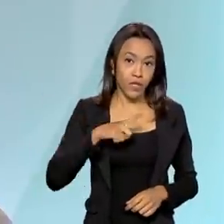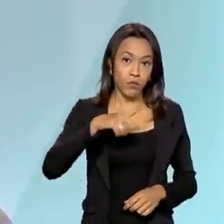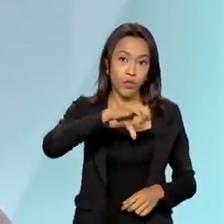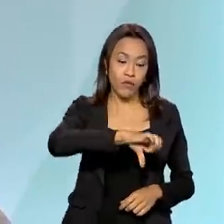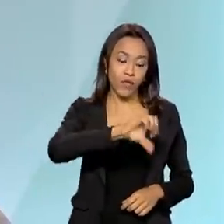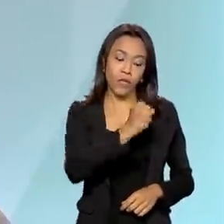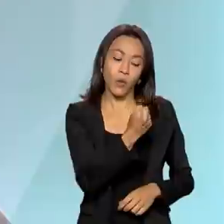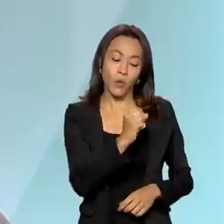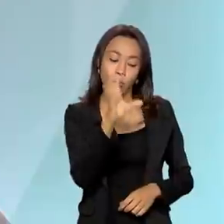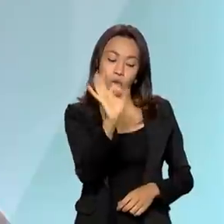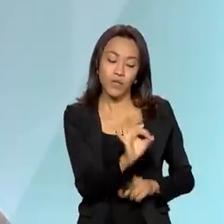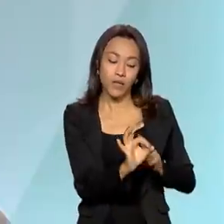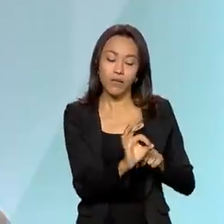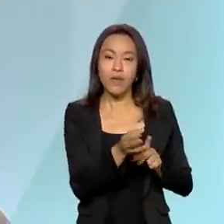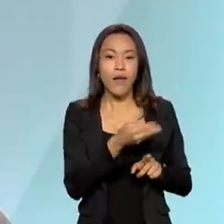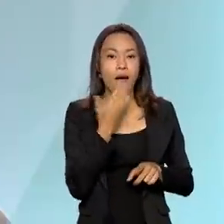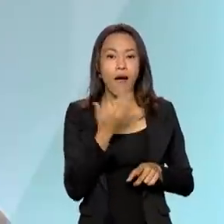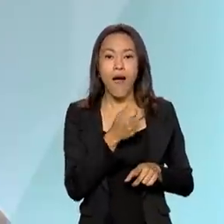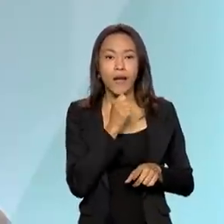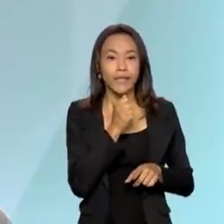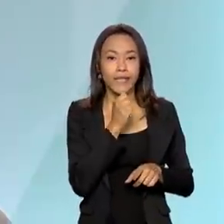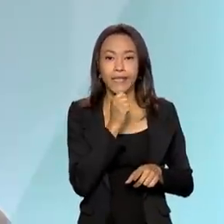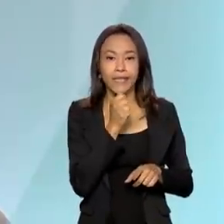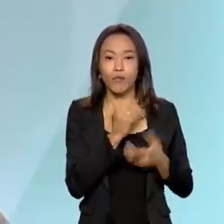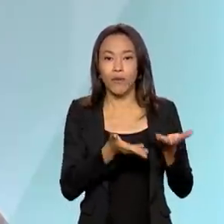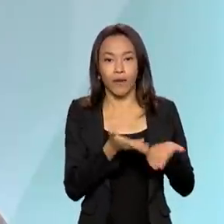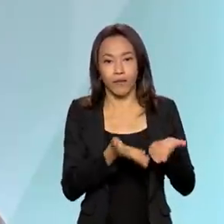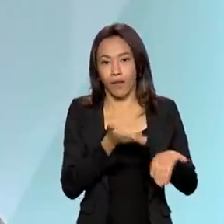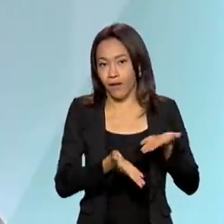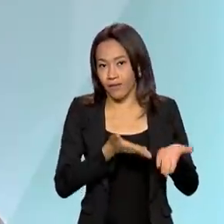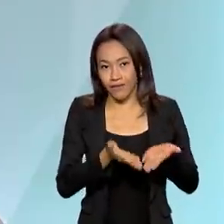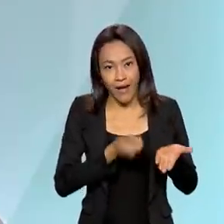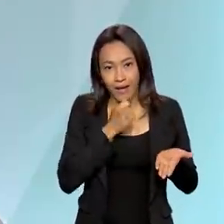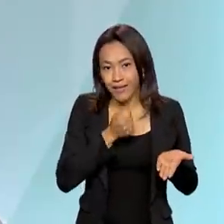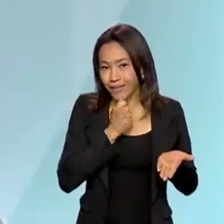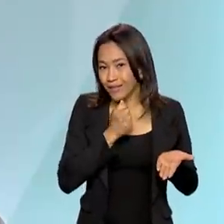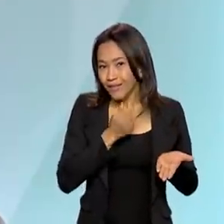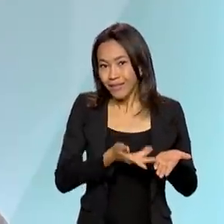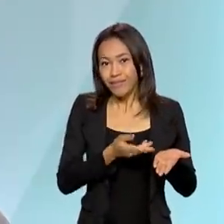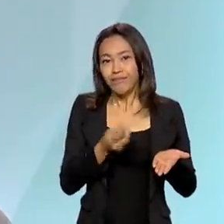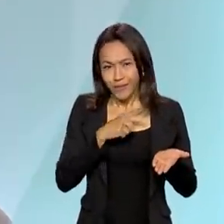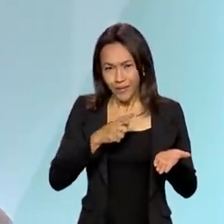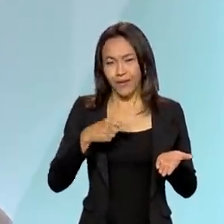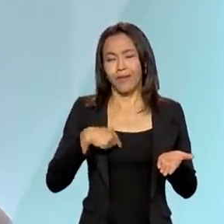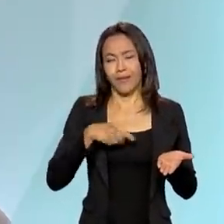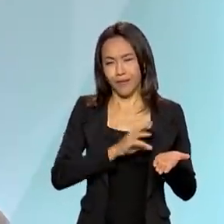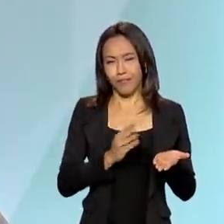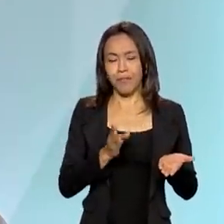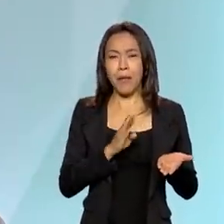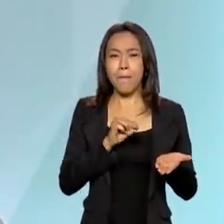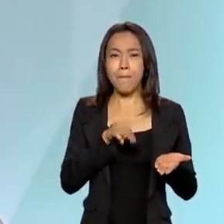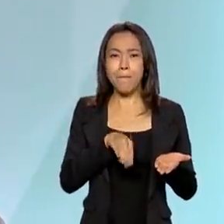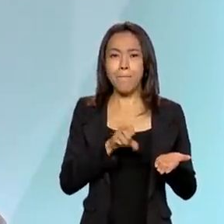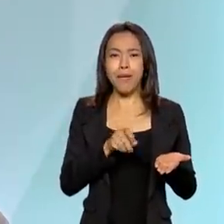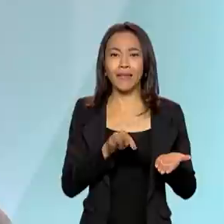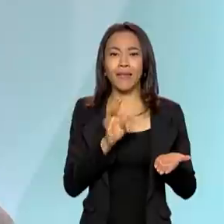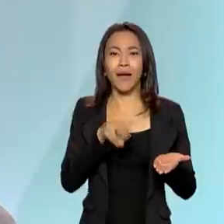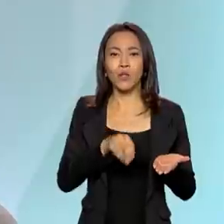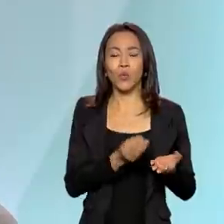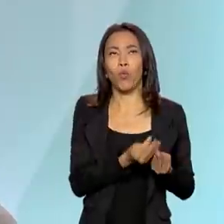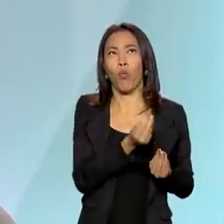% de resíduo ainda não tratado, que reduzirão emissões de metano na atmosfera, contribuirão